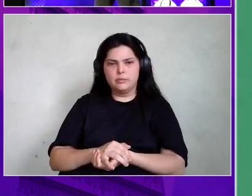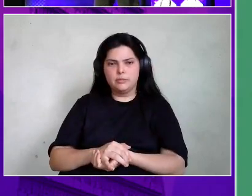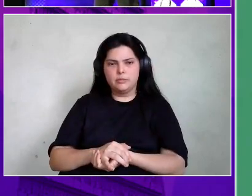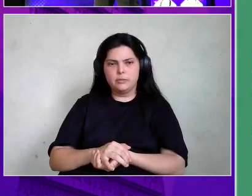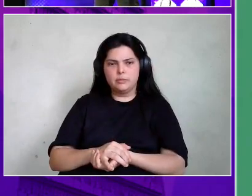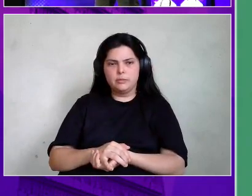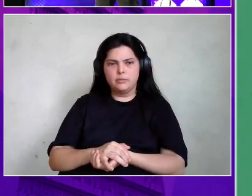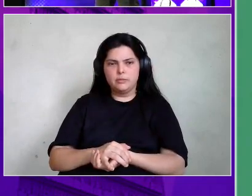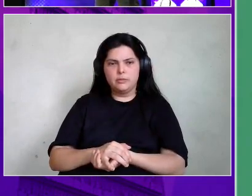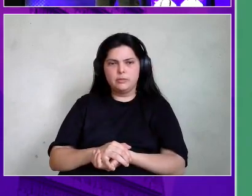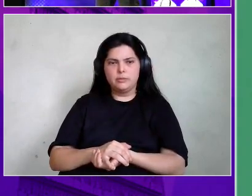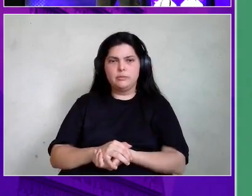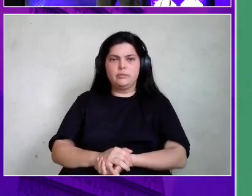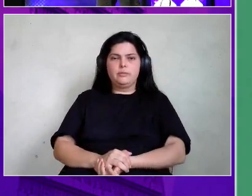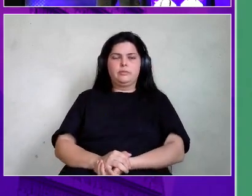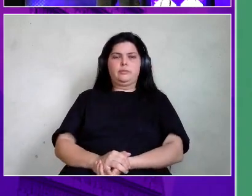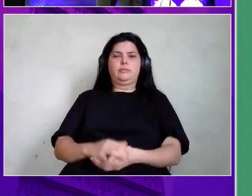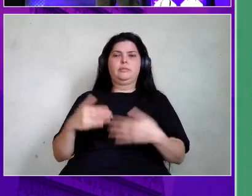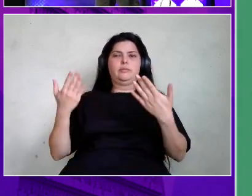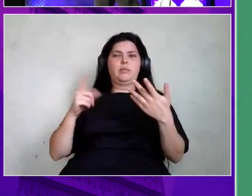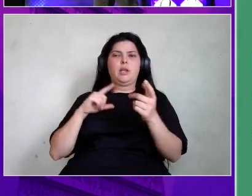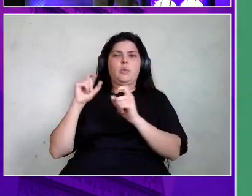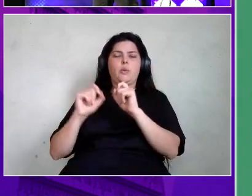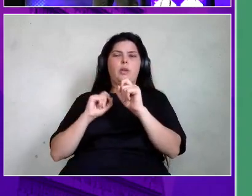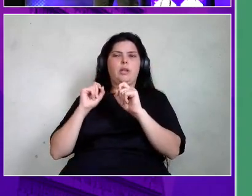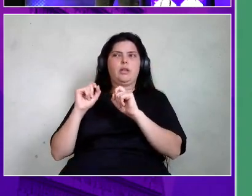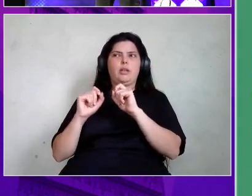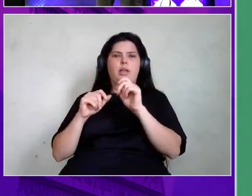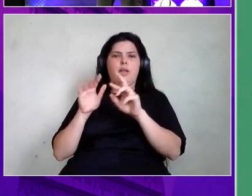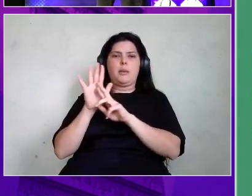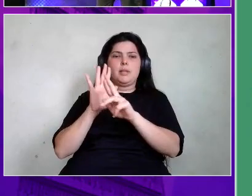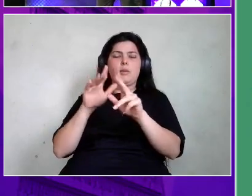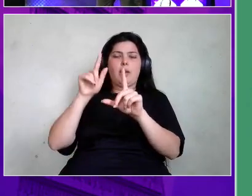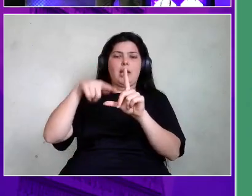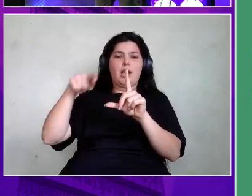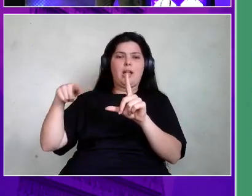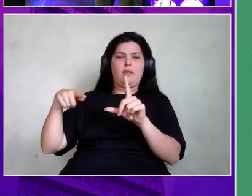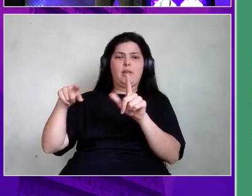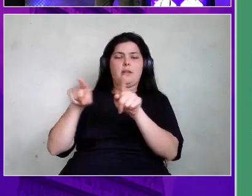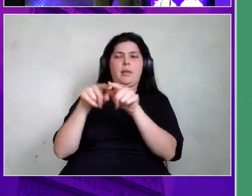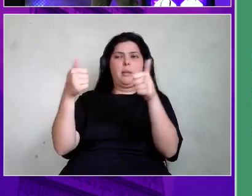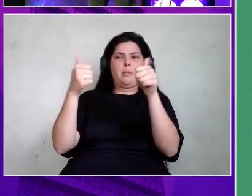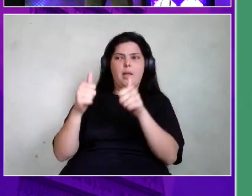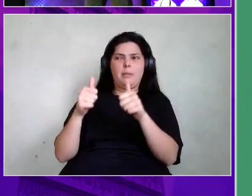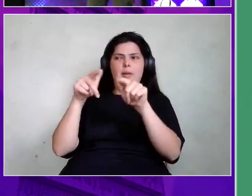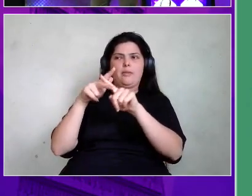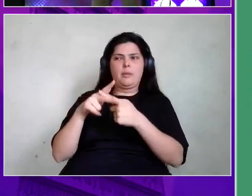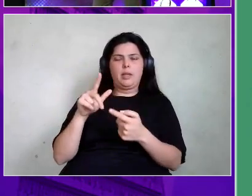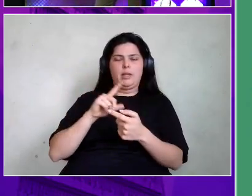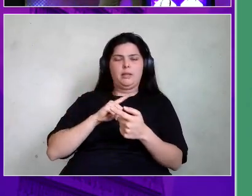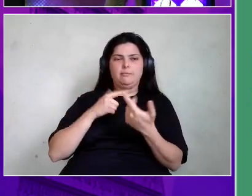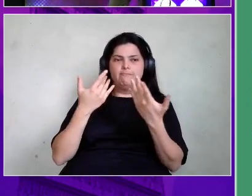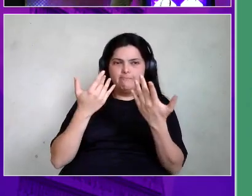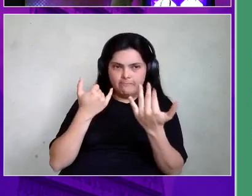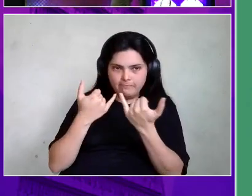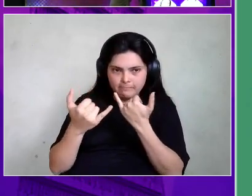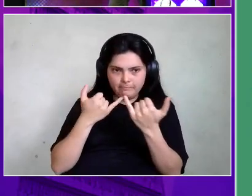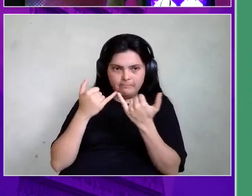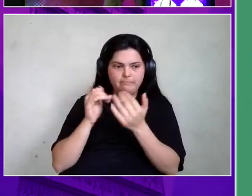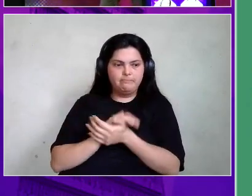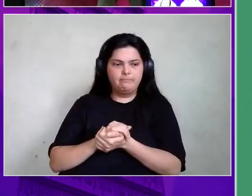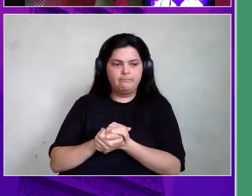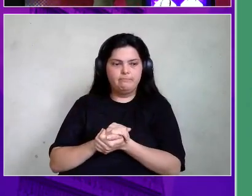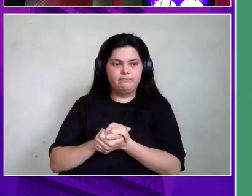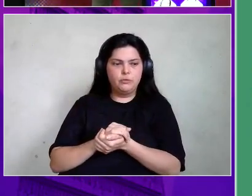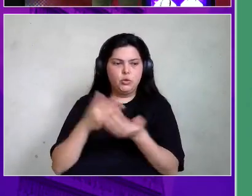Bom, além disso, a gente tem normalmente a representação gráfica desses pipelines nessas ferramentas. Então, quando a gente hoje em dia pega